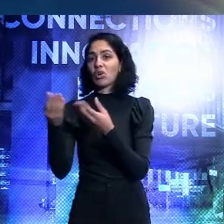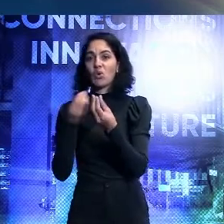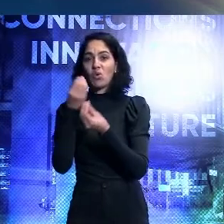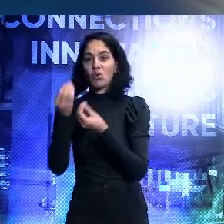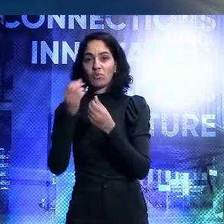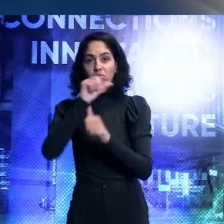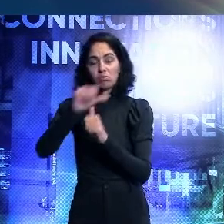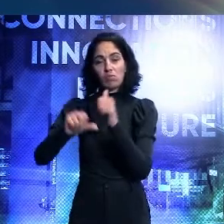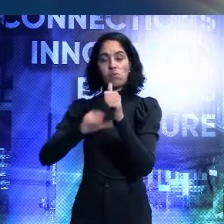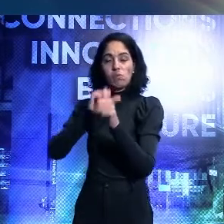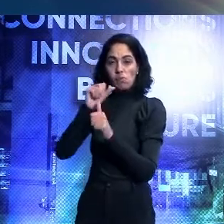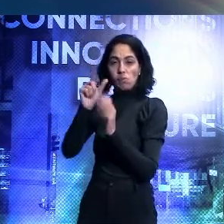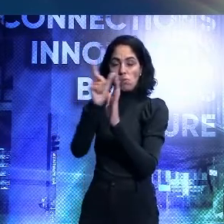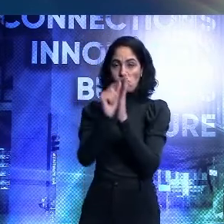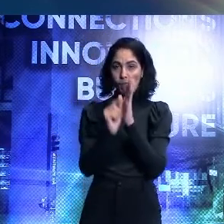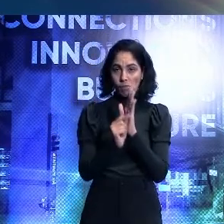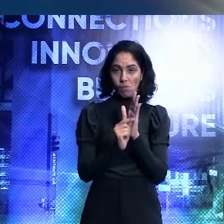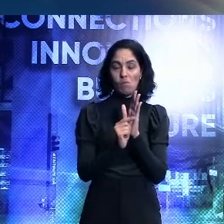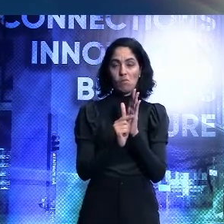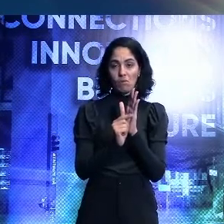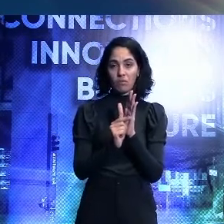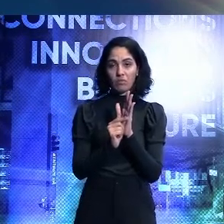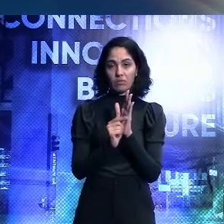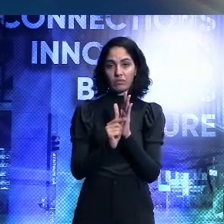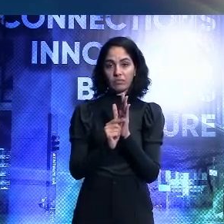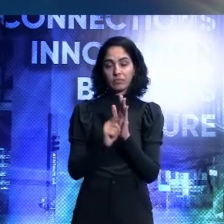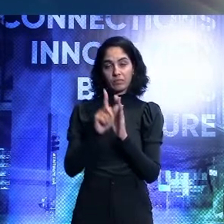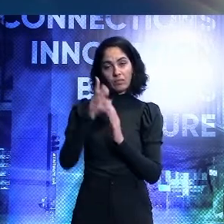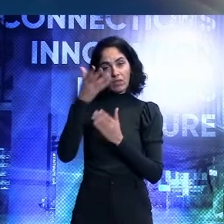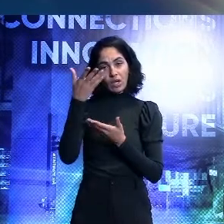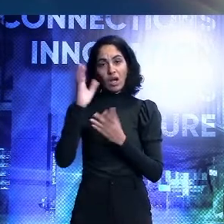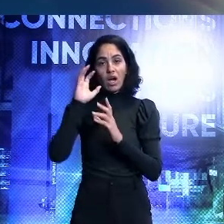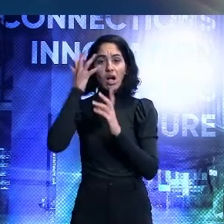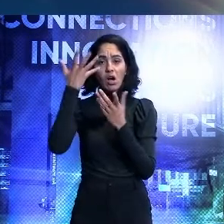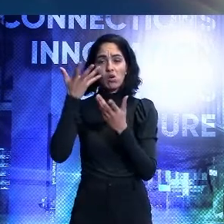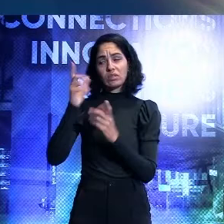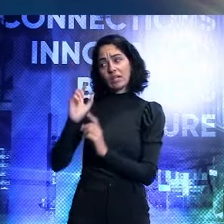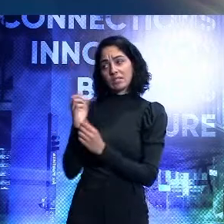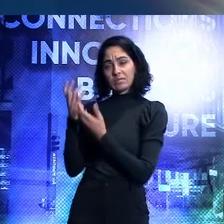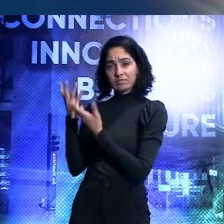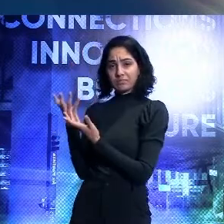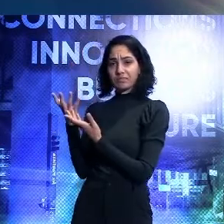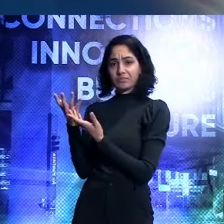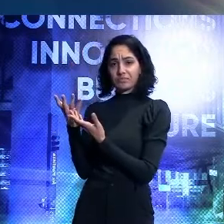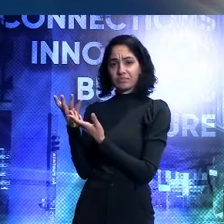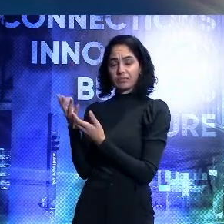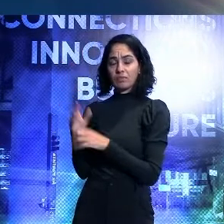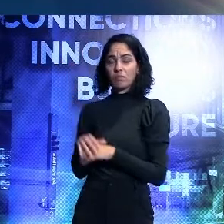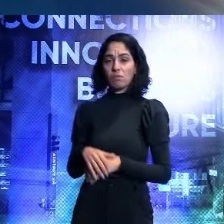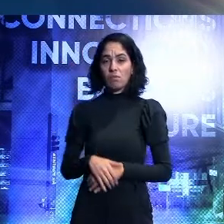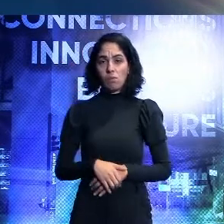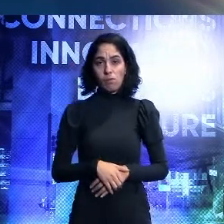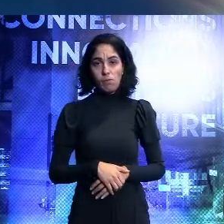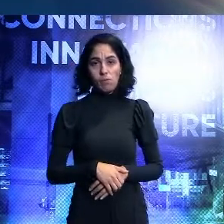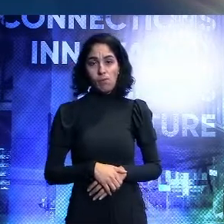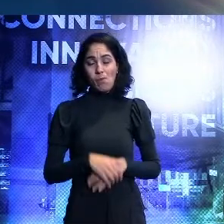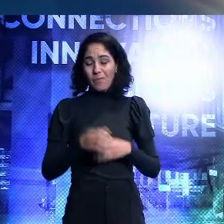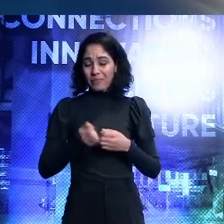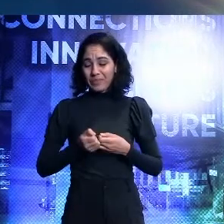transformação digital somebody love. É mais ou menos isso que acaba acontecendo. Para inglês ver, é